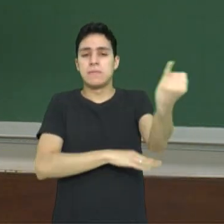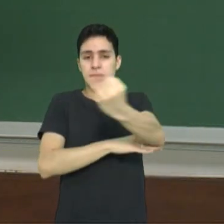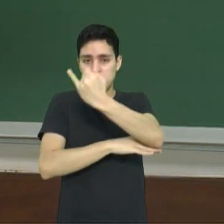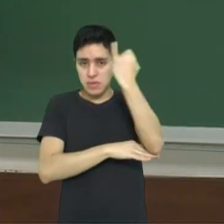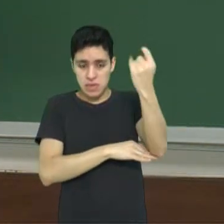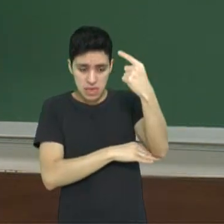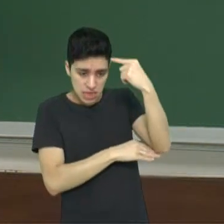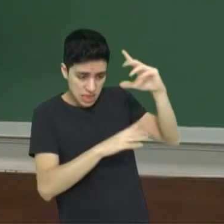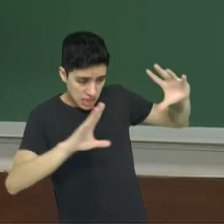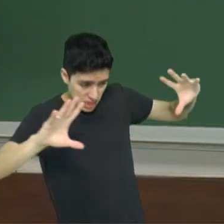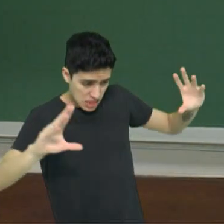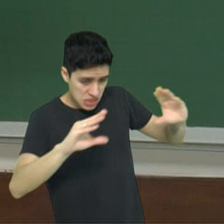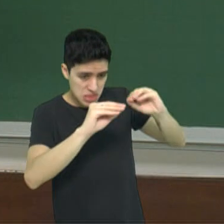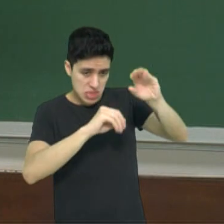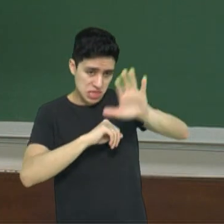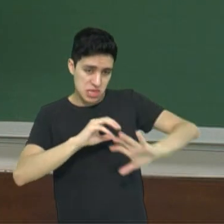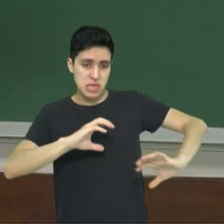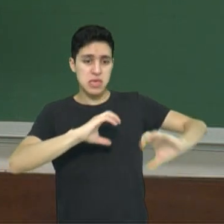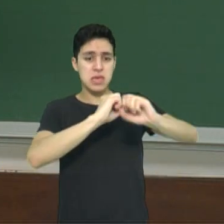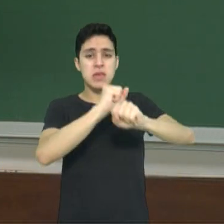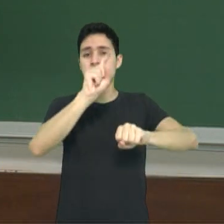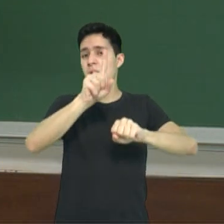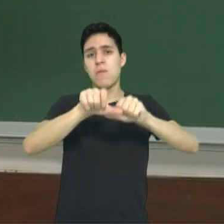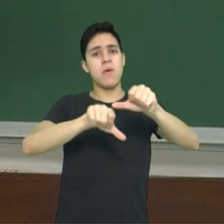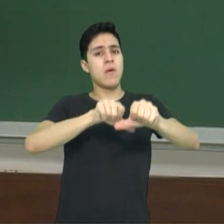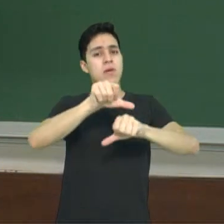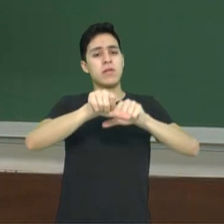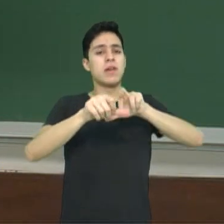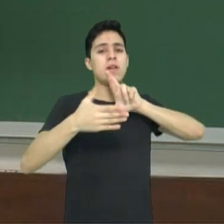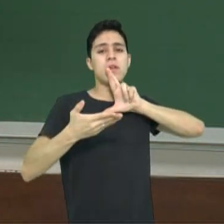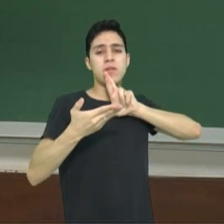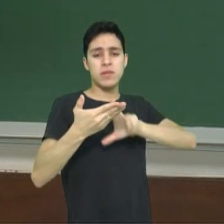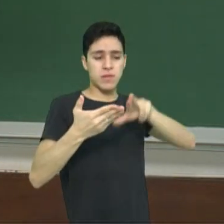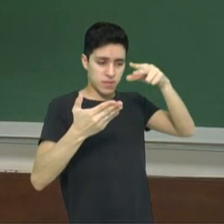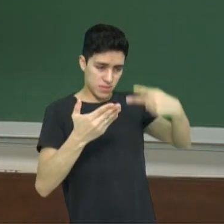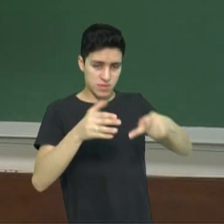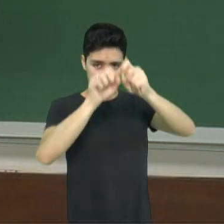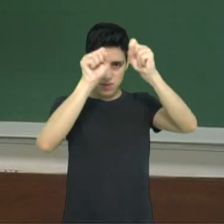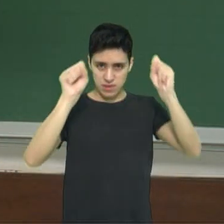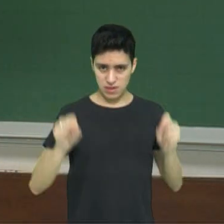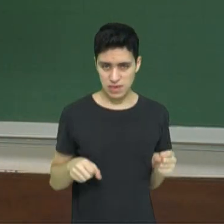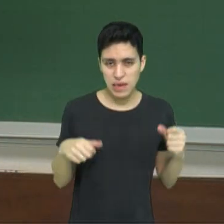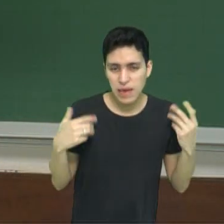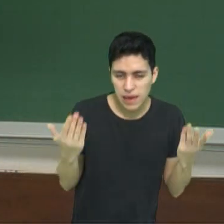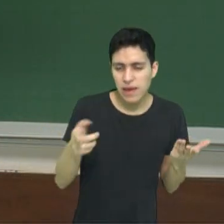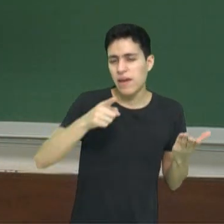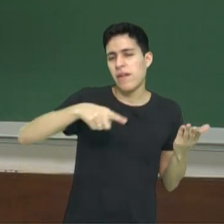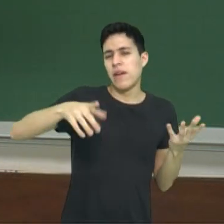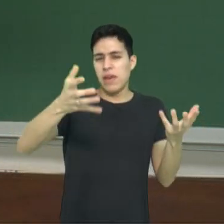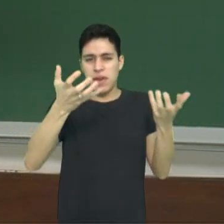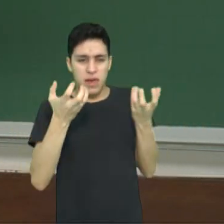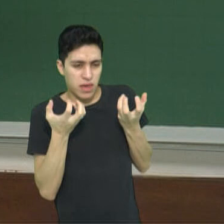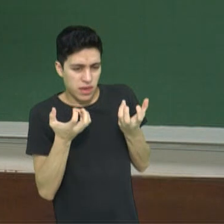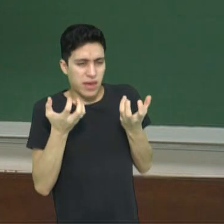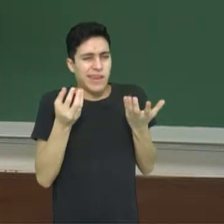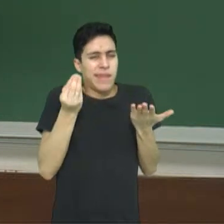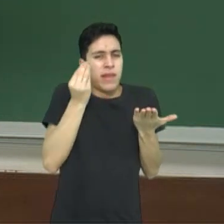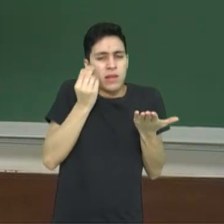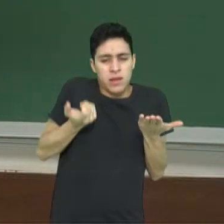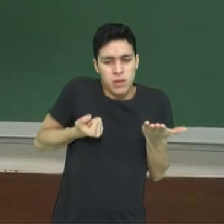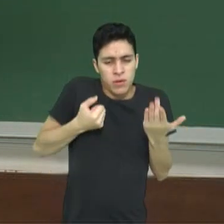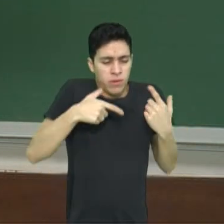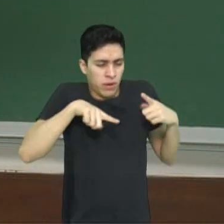a equação inteira não altera a solução do teu sistema. Então, se você quiser trabalhar com números